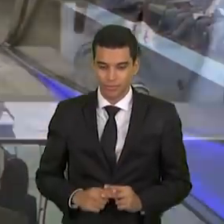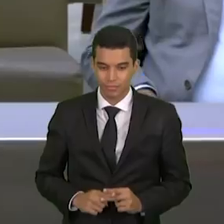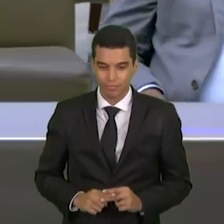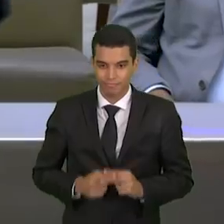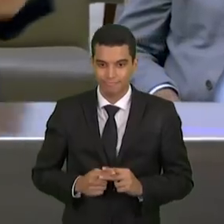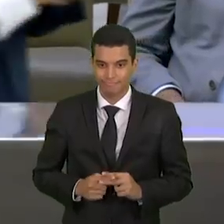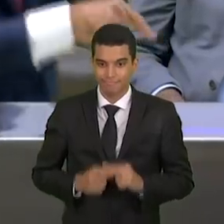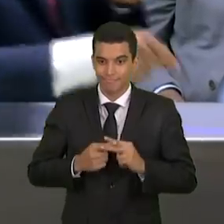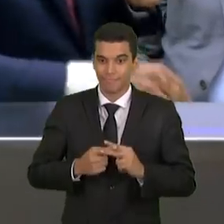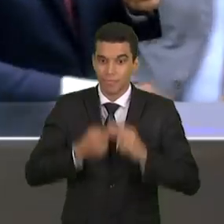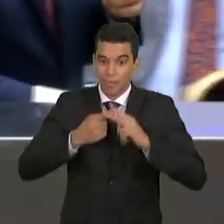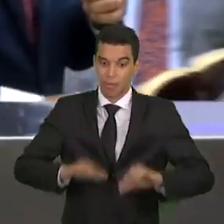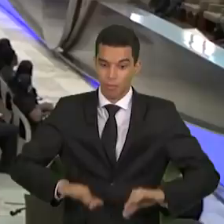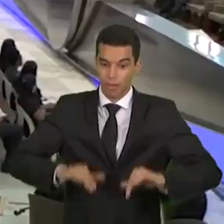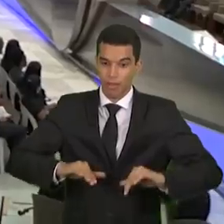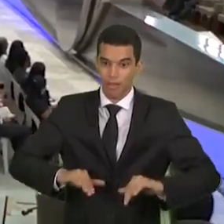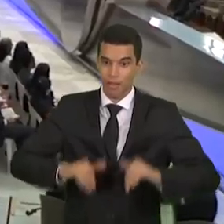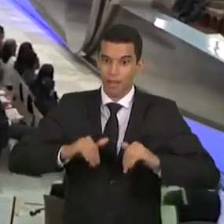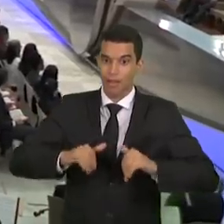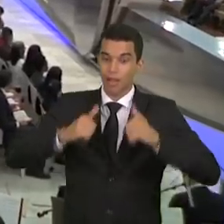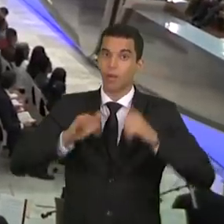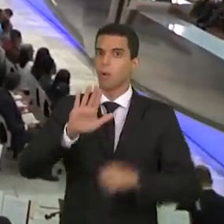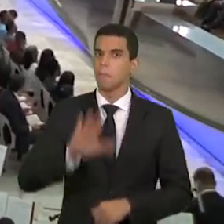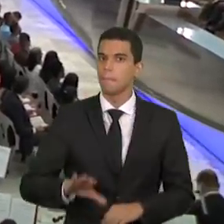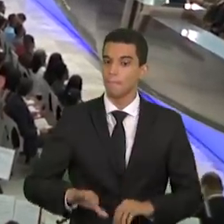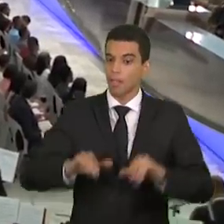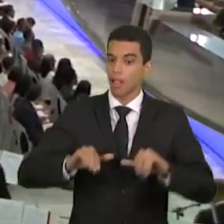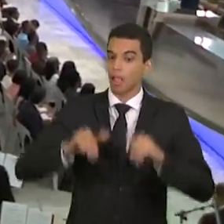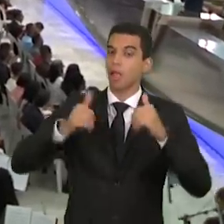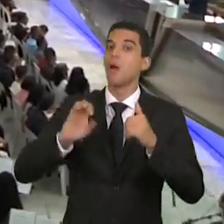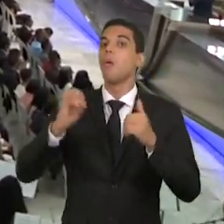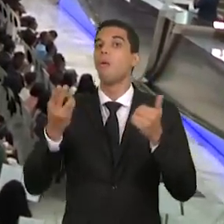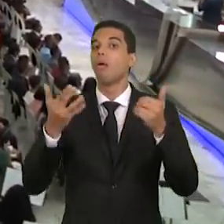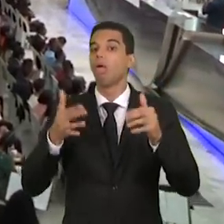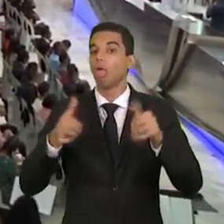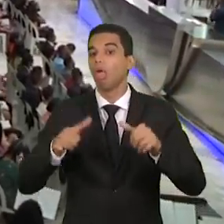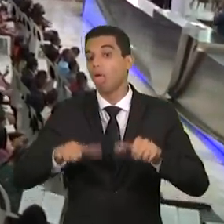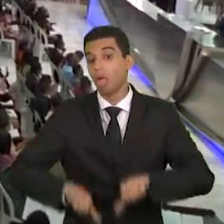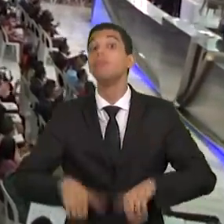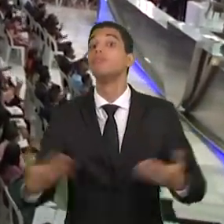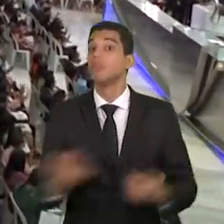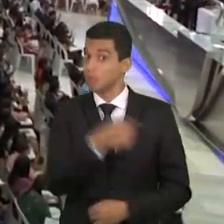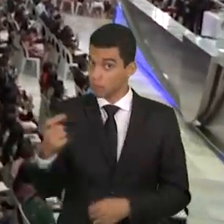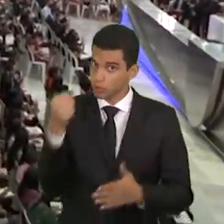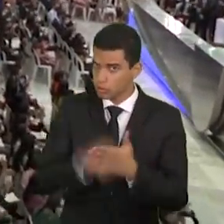Mais e mais. É mais e mais ou menos menos? Mais e mais. Quem está lutando por isso aqui?